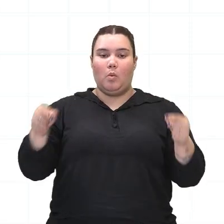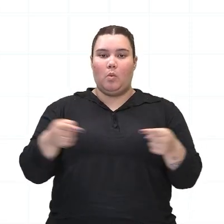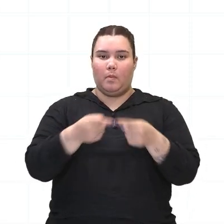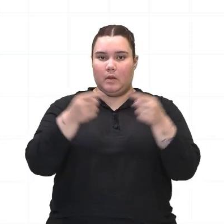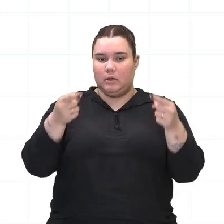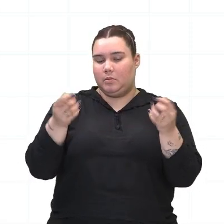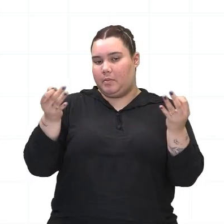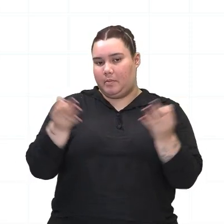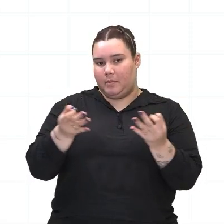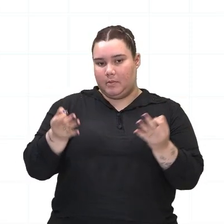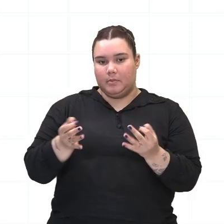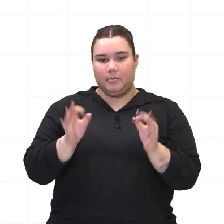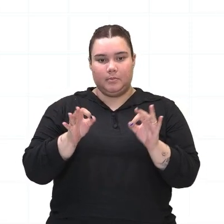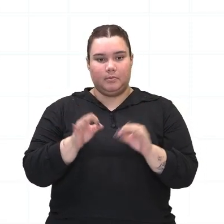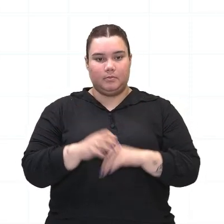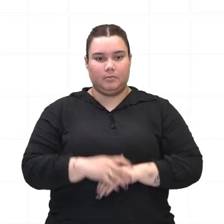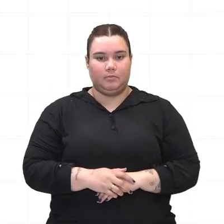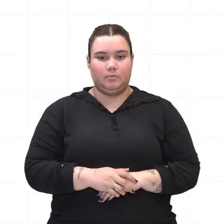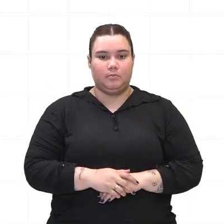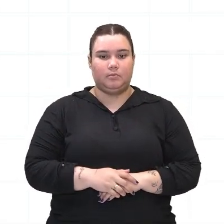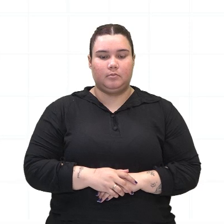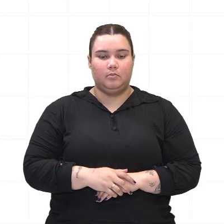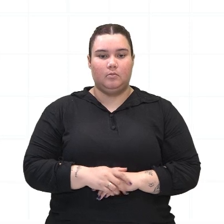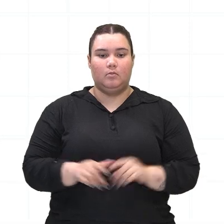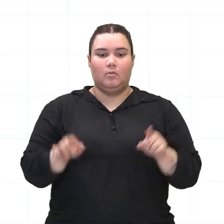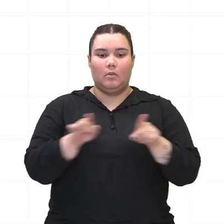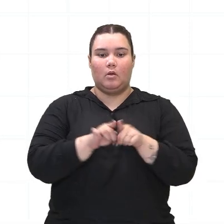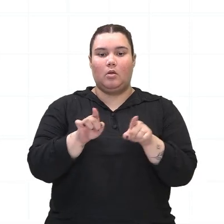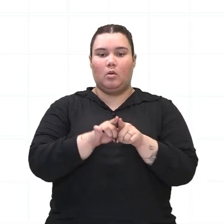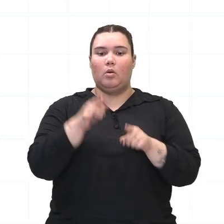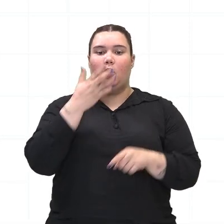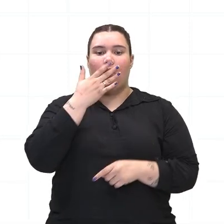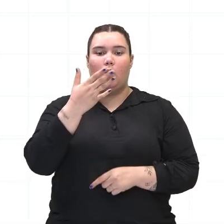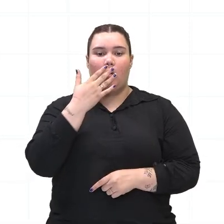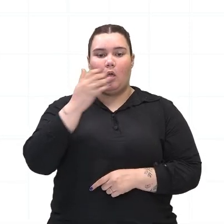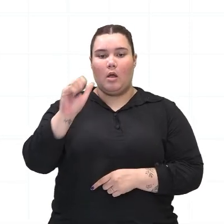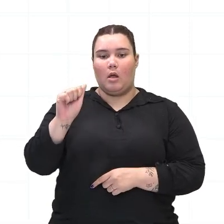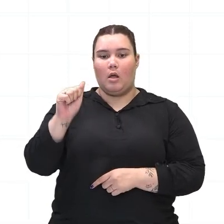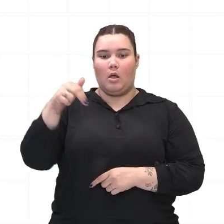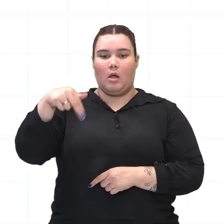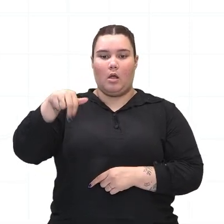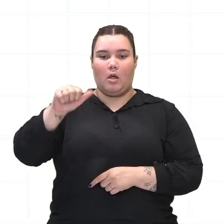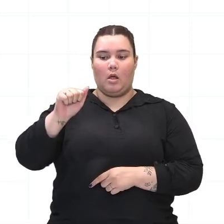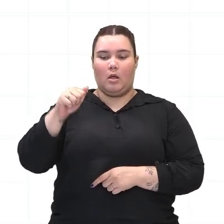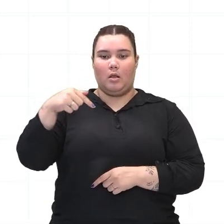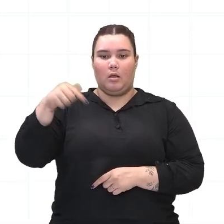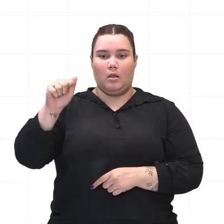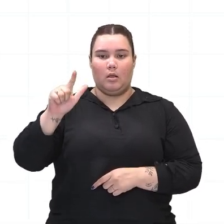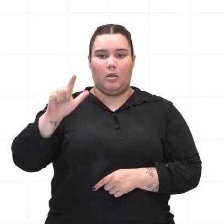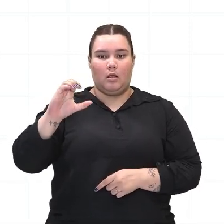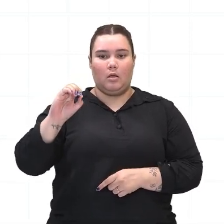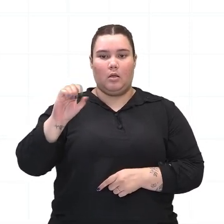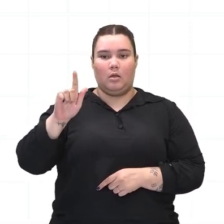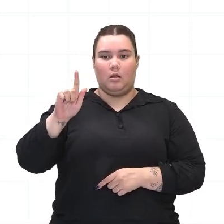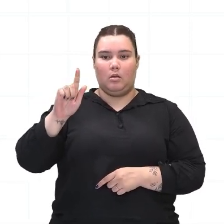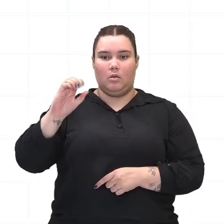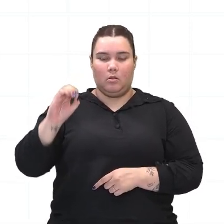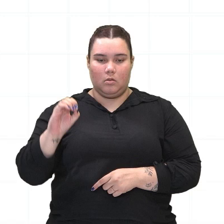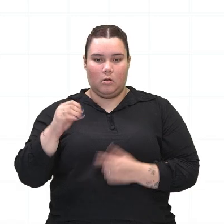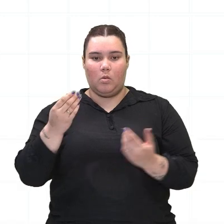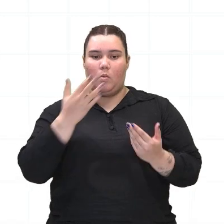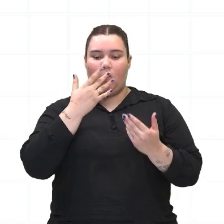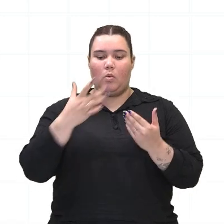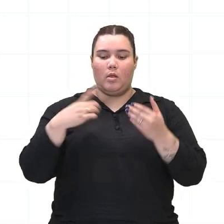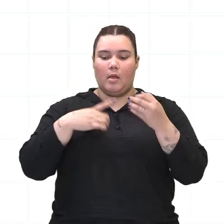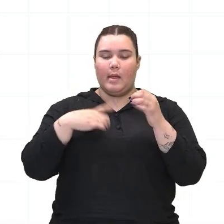Elas vão se completar. Temos as cores análogas. Sim, aquelas que vão estar uma do lado da